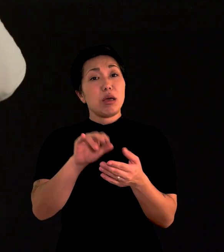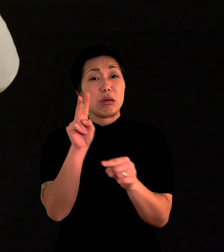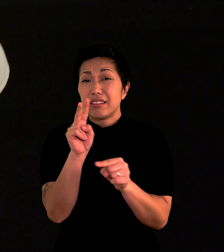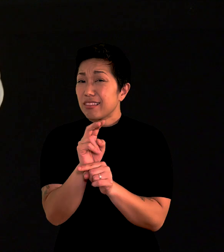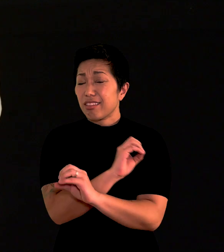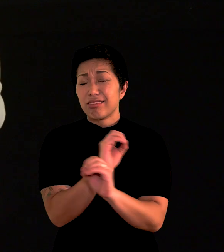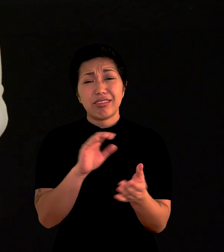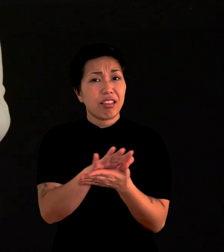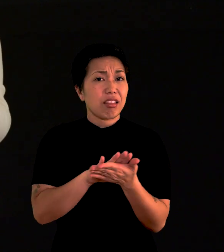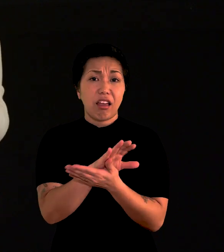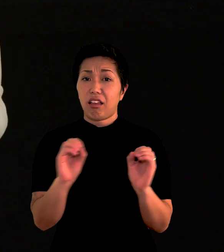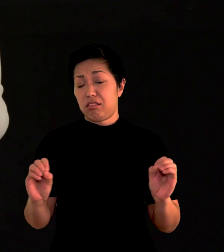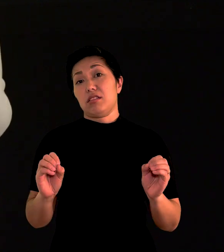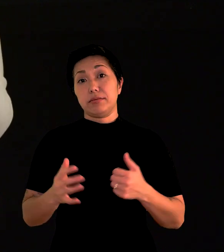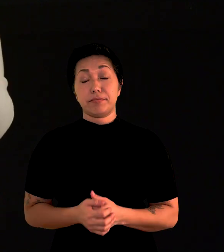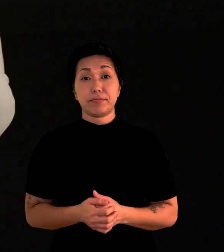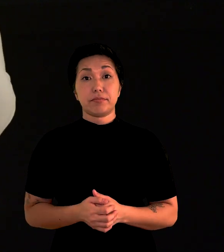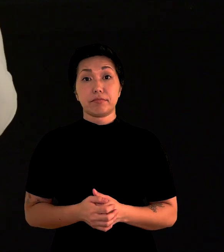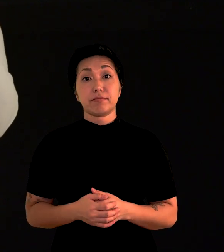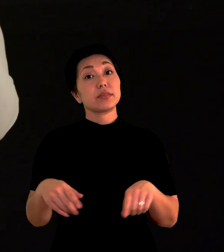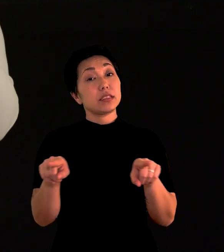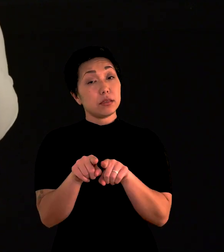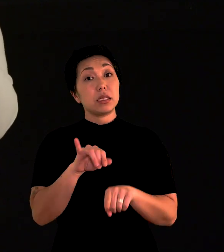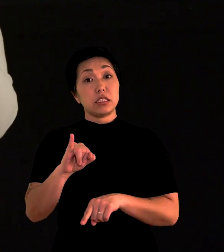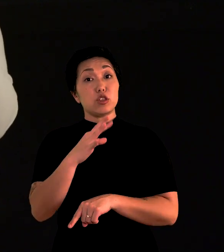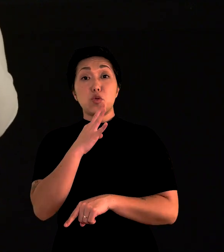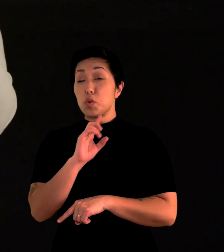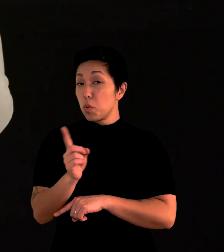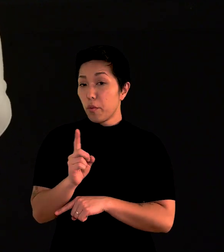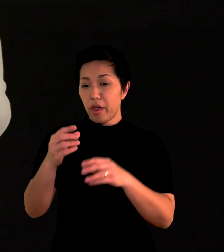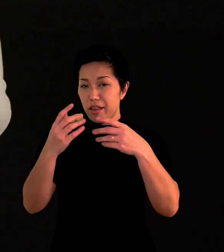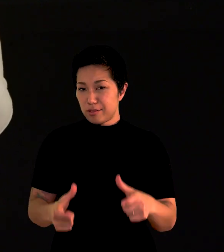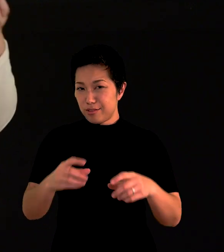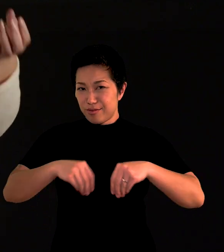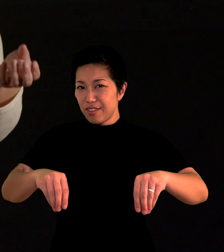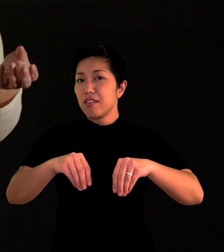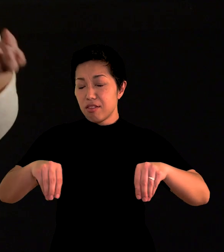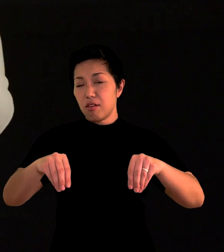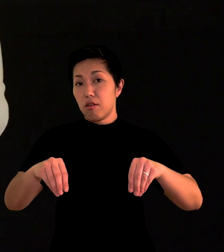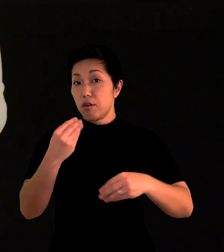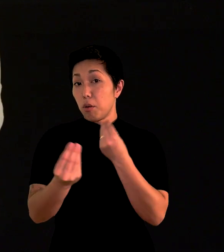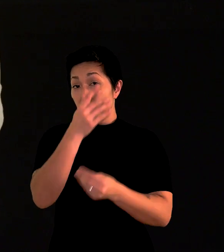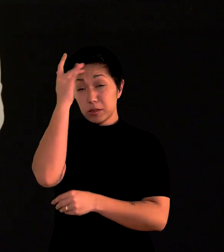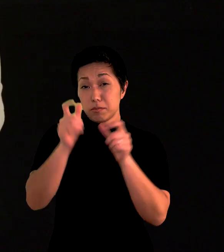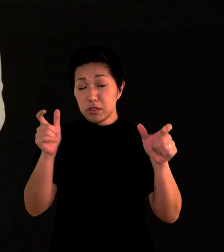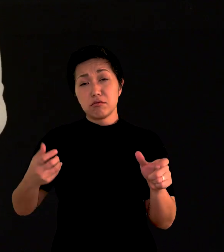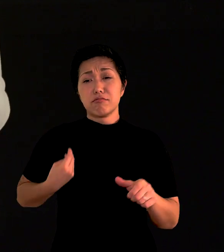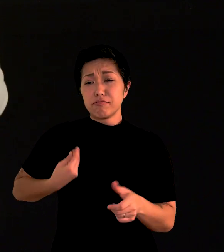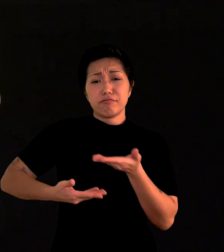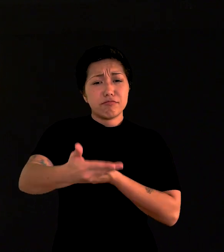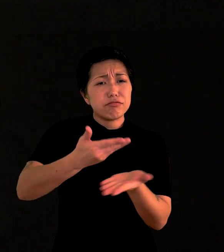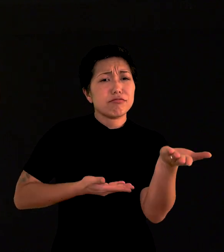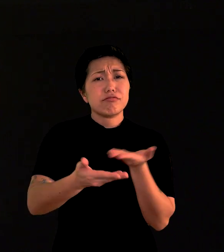teve assistência nenhuma, né? Então, fora que, se você não conhece o território